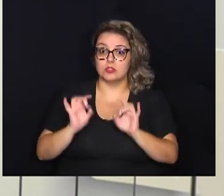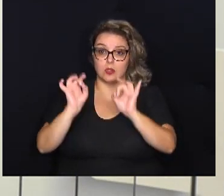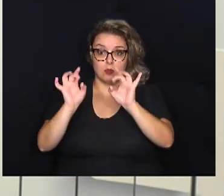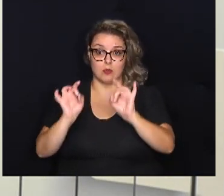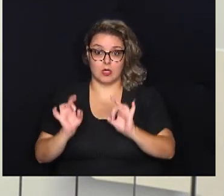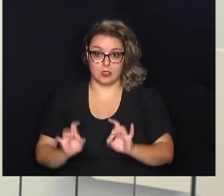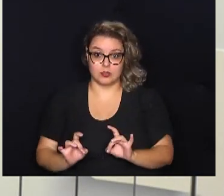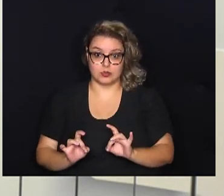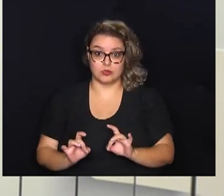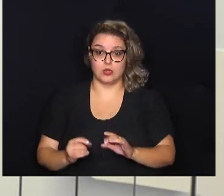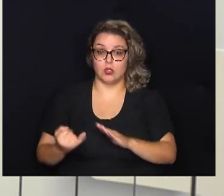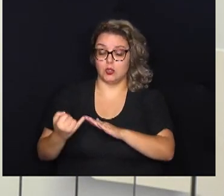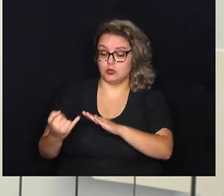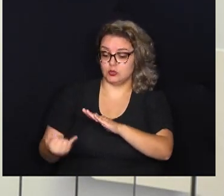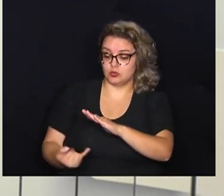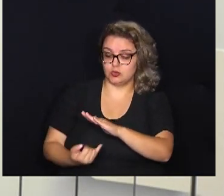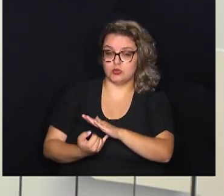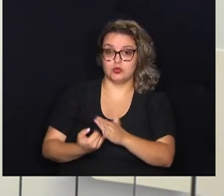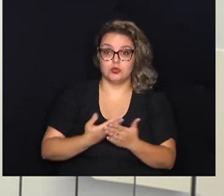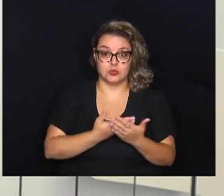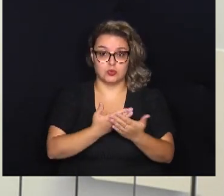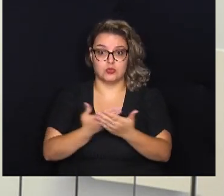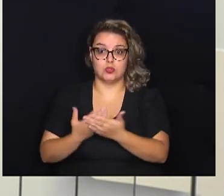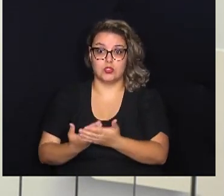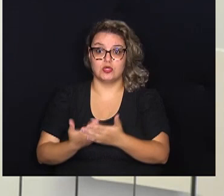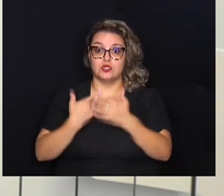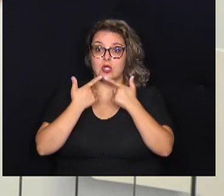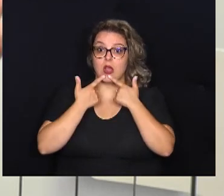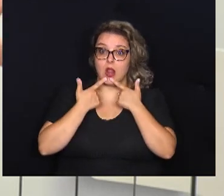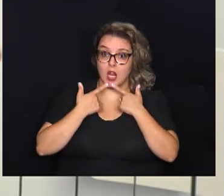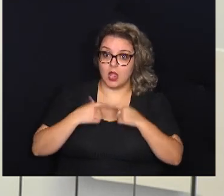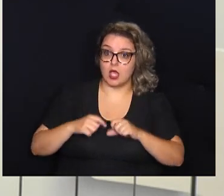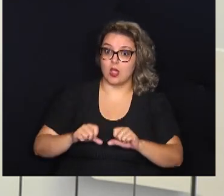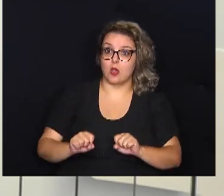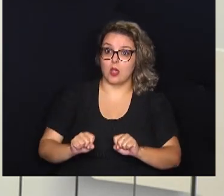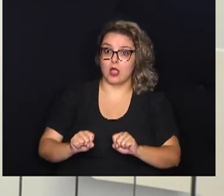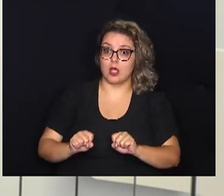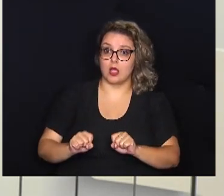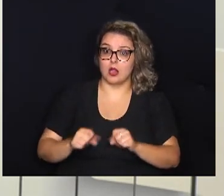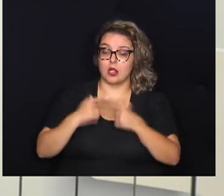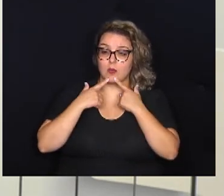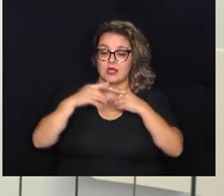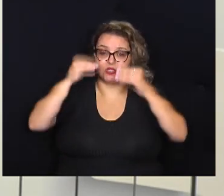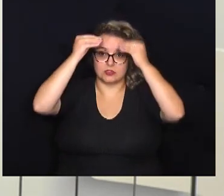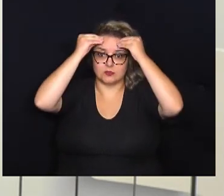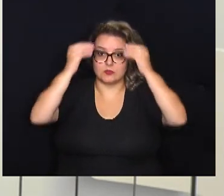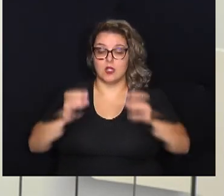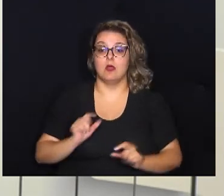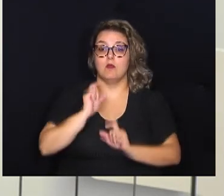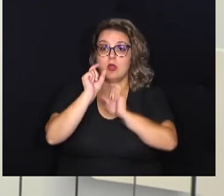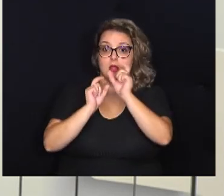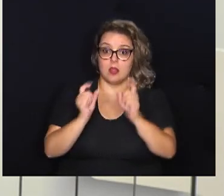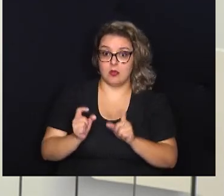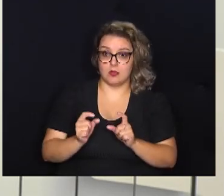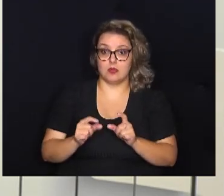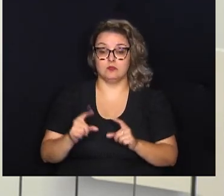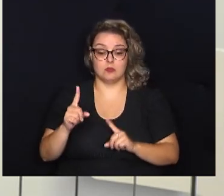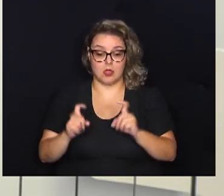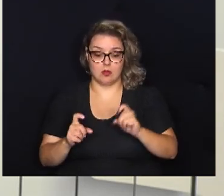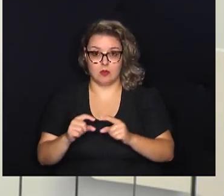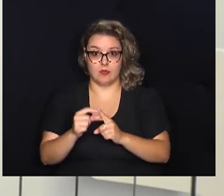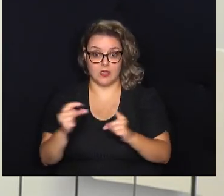especialista do Instituto de Estudos de Linguagem sobre palavras e expressões que muitas vezes